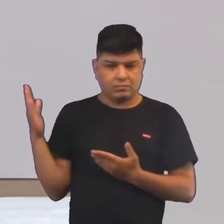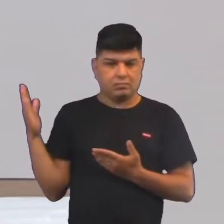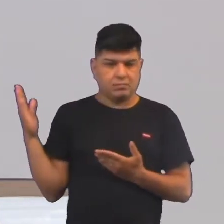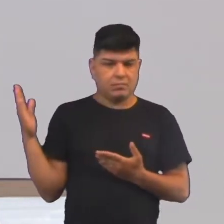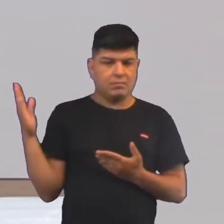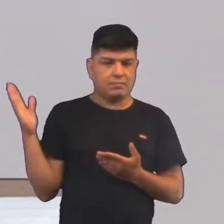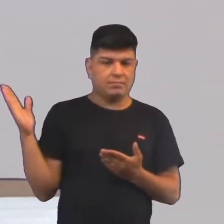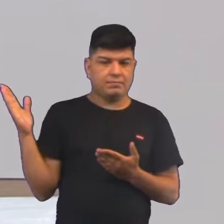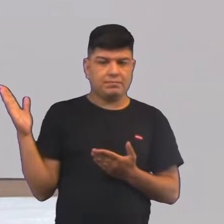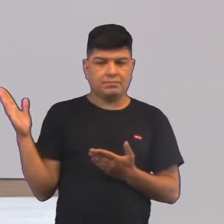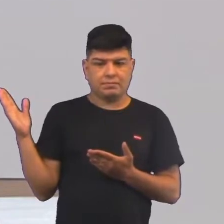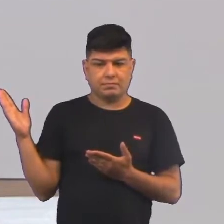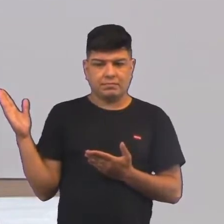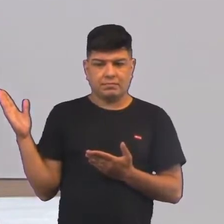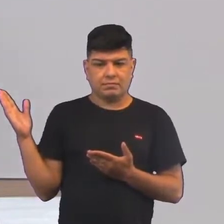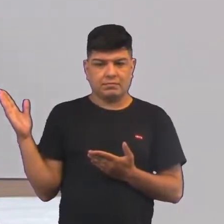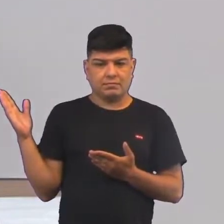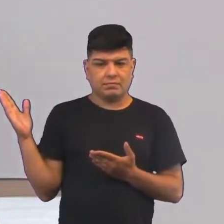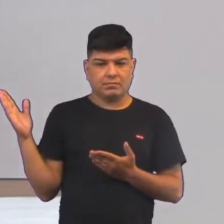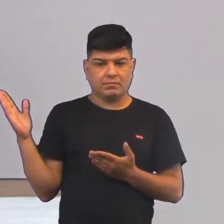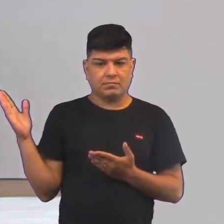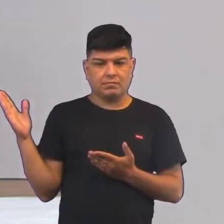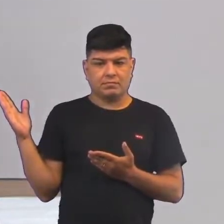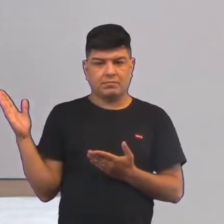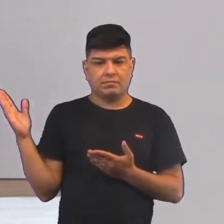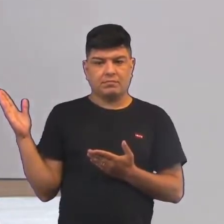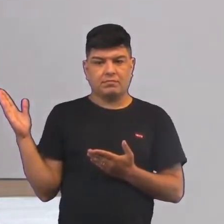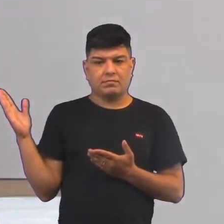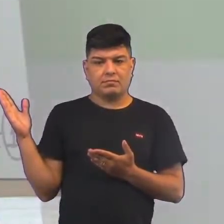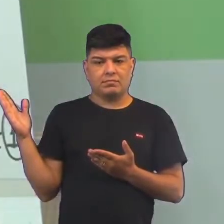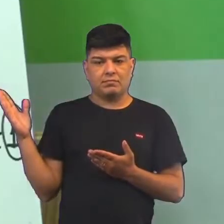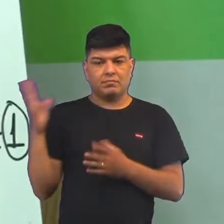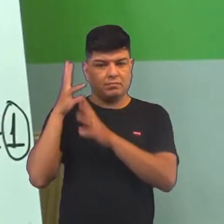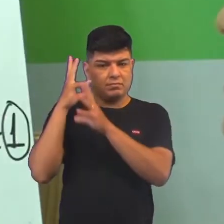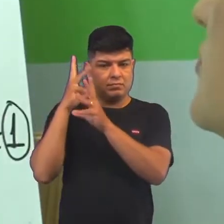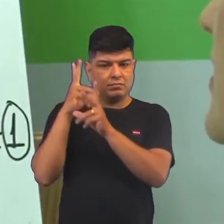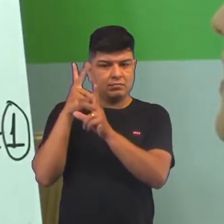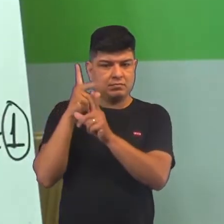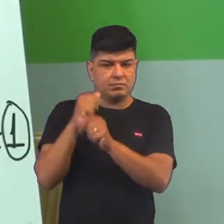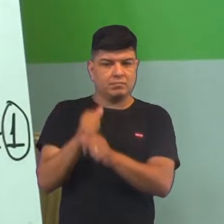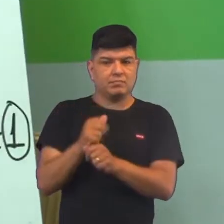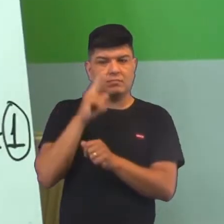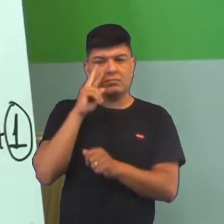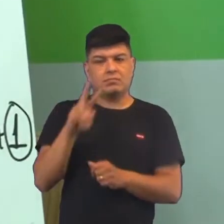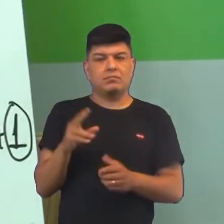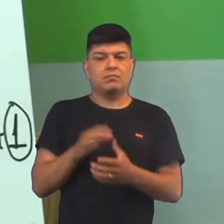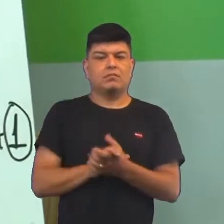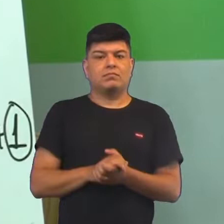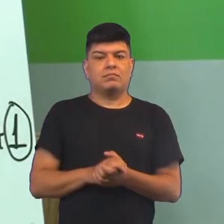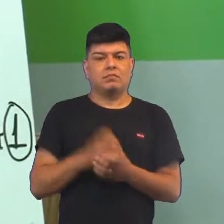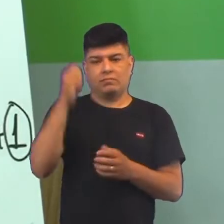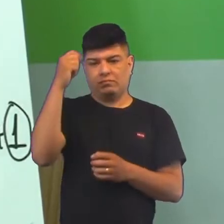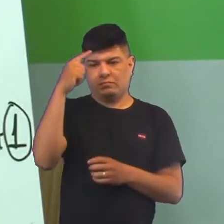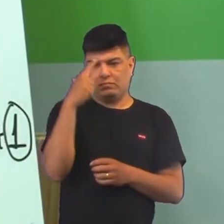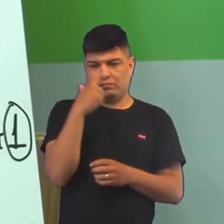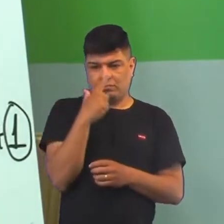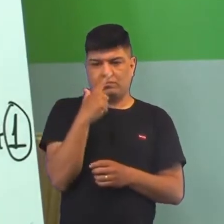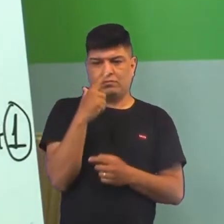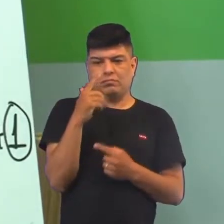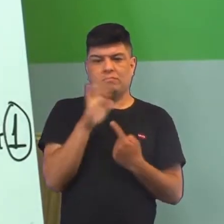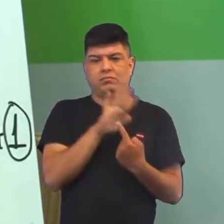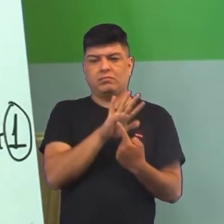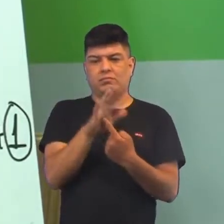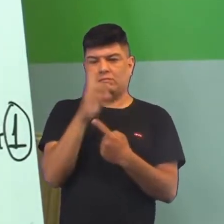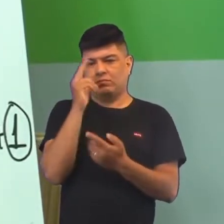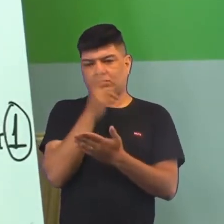rotação, translação. Nesse esquema, só relembrando, ó, vamos ver aqui, ó. Aqui tem o Sol representado